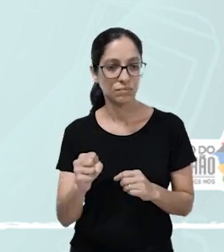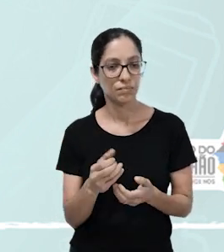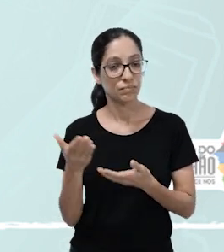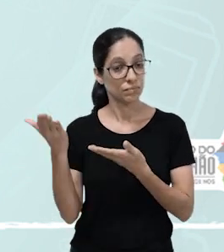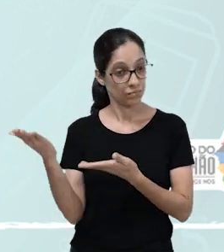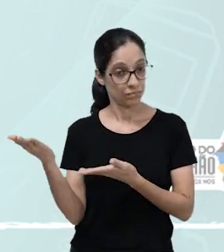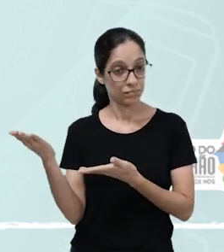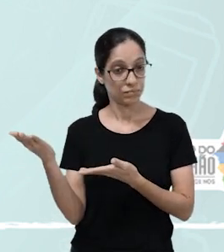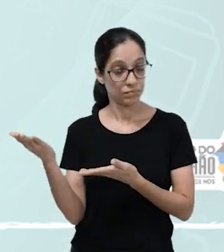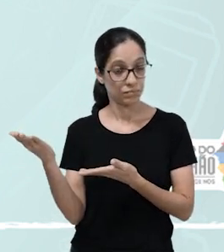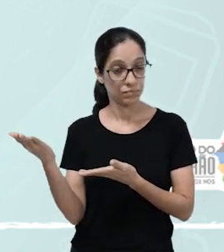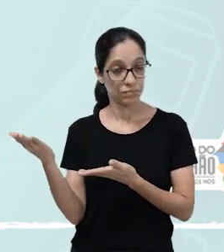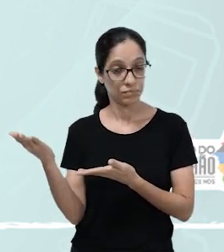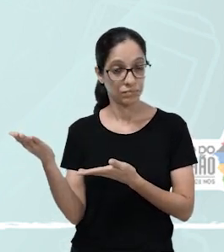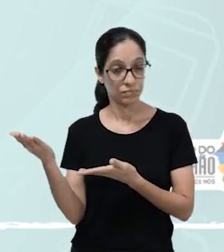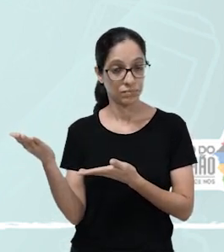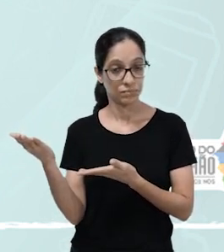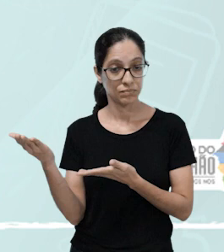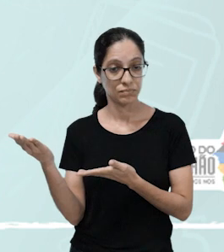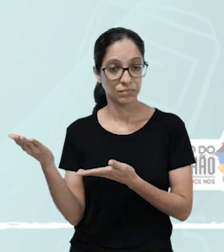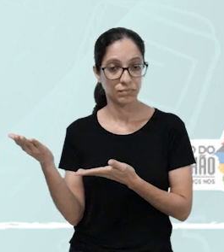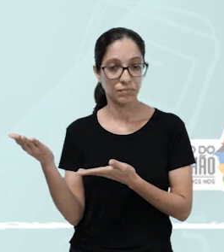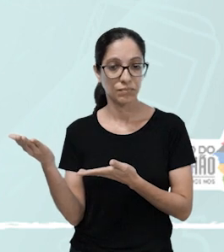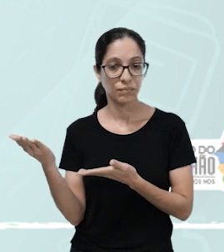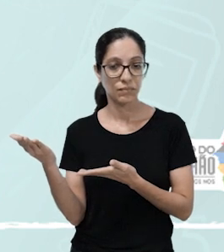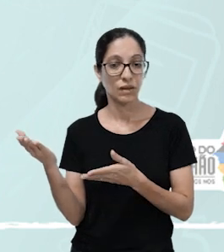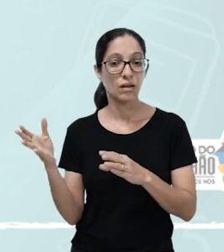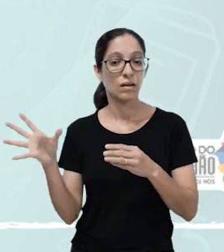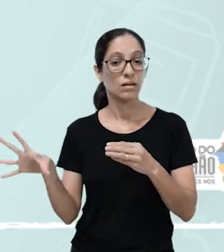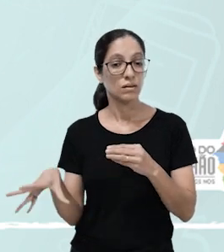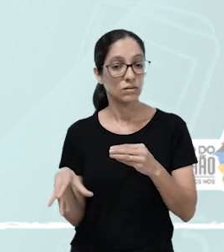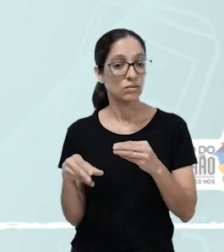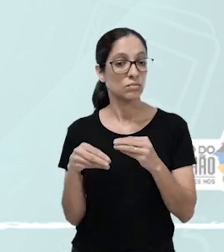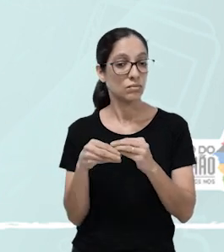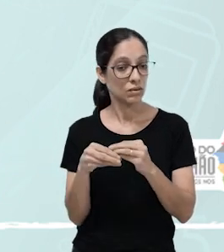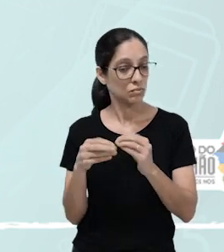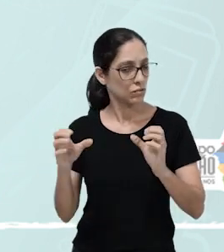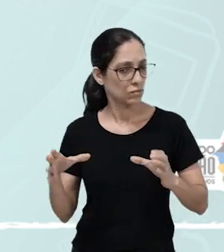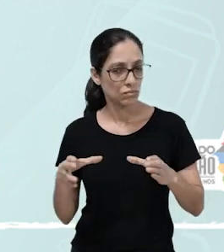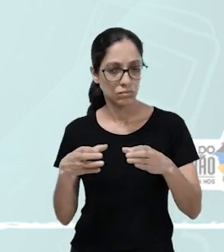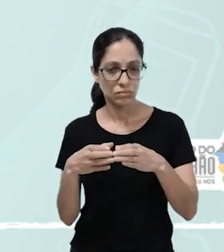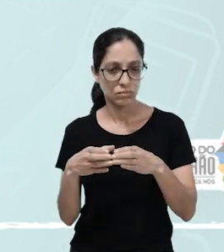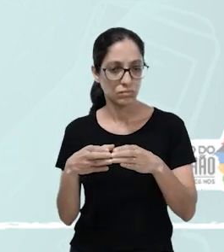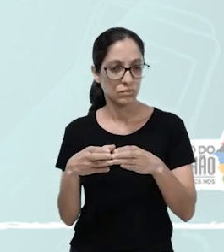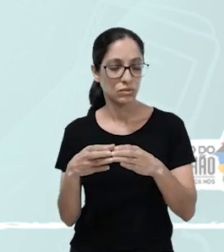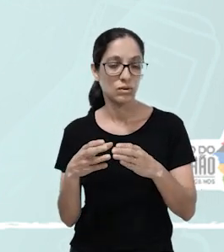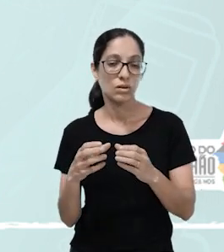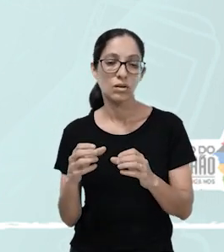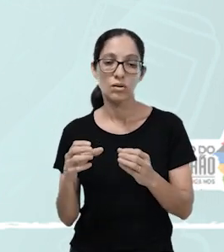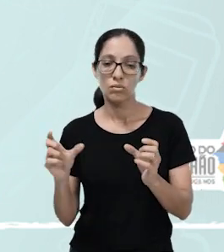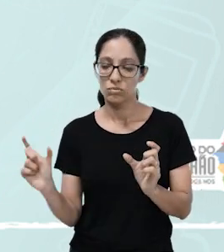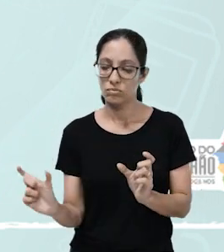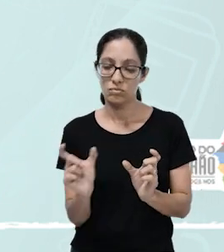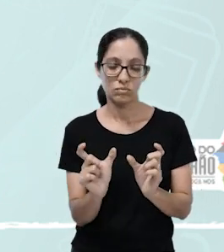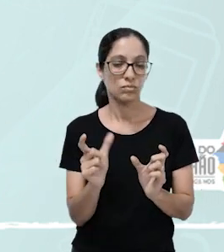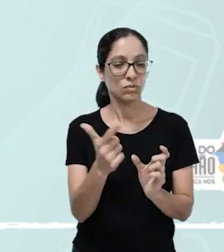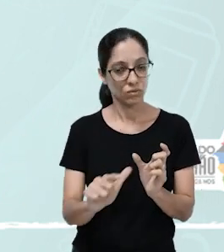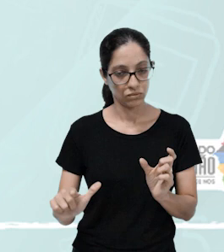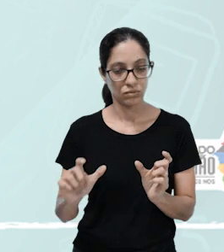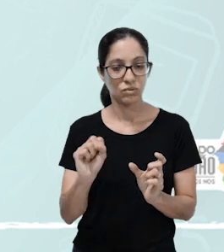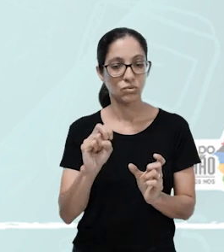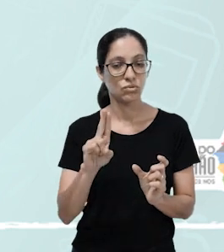ou nenhuma, todo ou toda. E somamos, colocamos junto, com um outro sufixo.